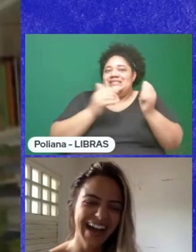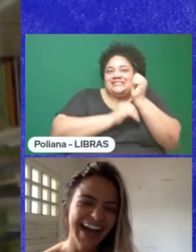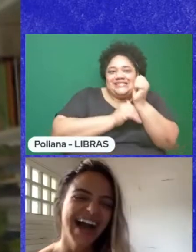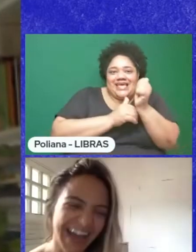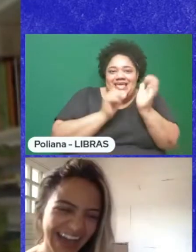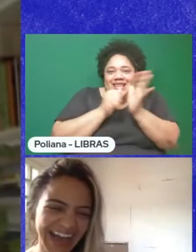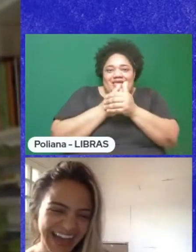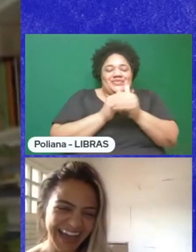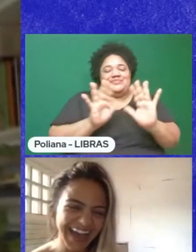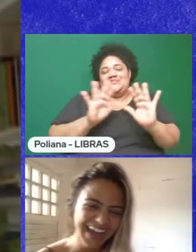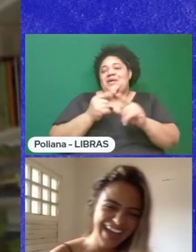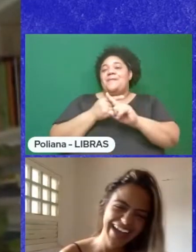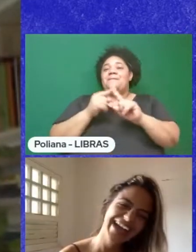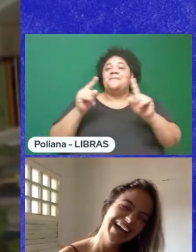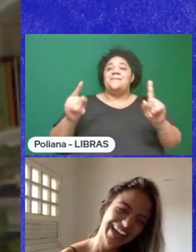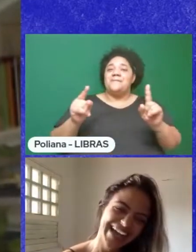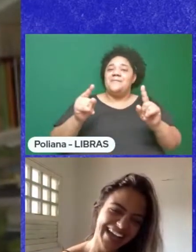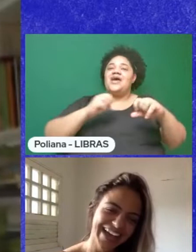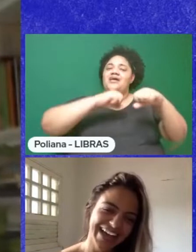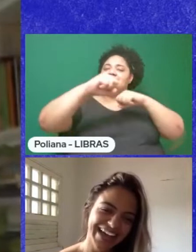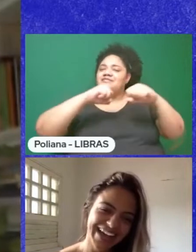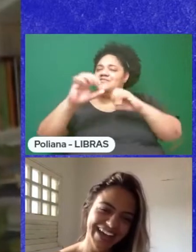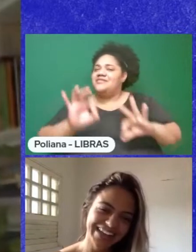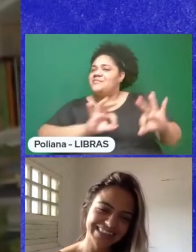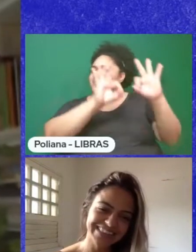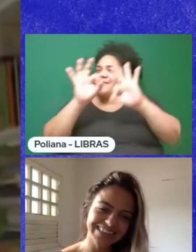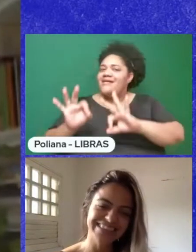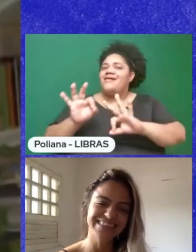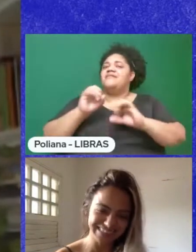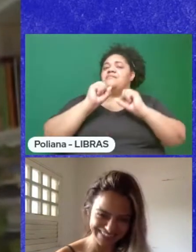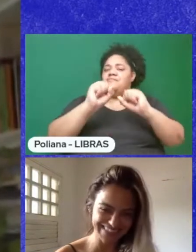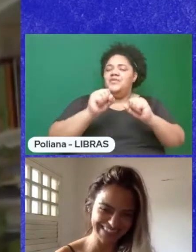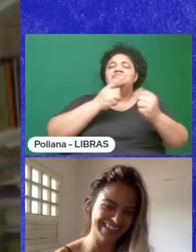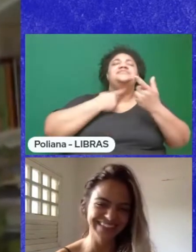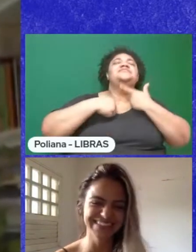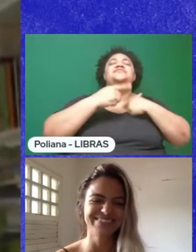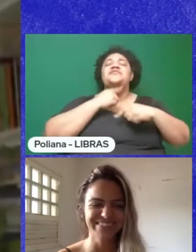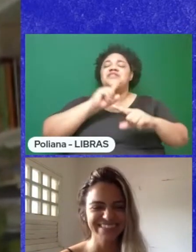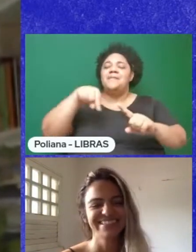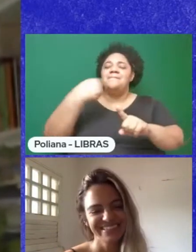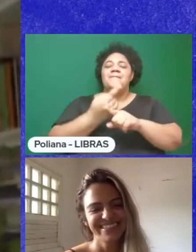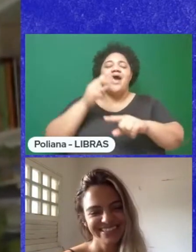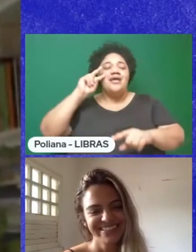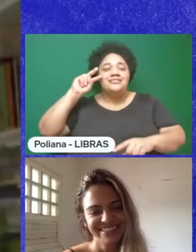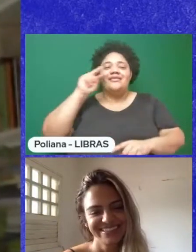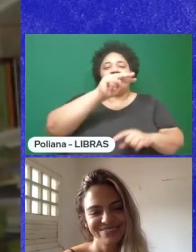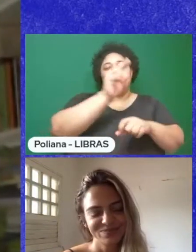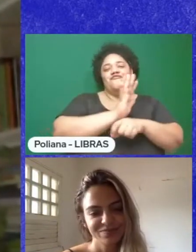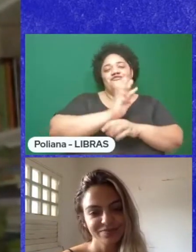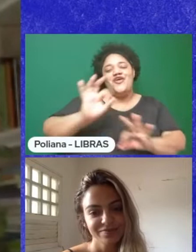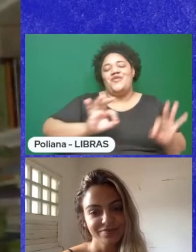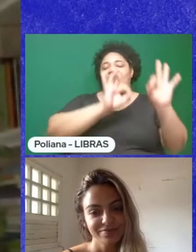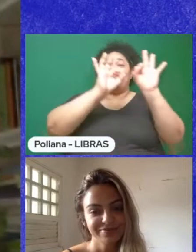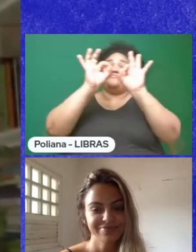aí venha conferir o debate também, quem está assistindo, para ficar com mais vontade ainda de assistir ao filme. E aí, quando você